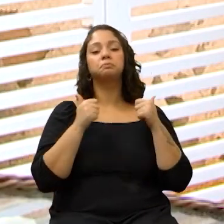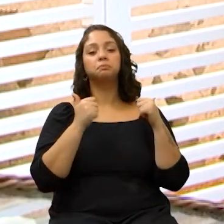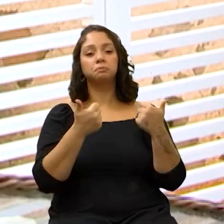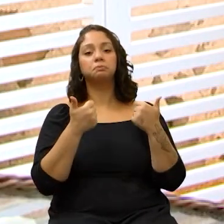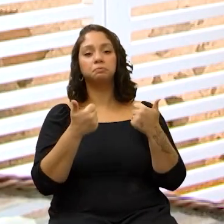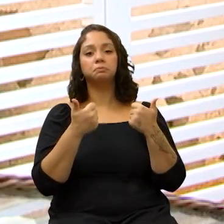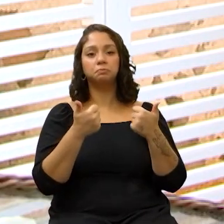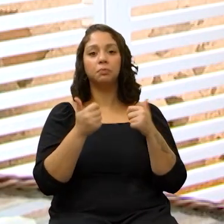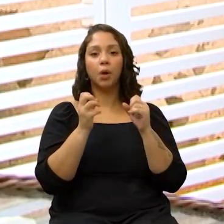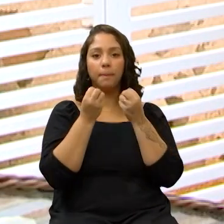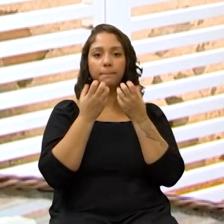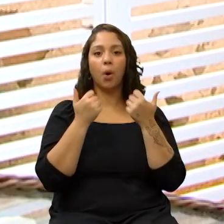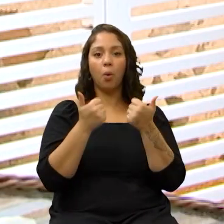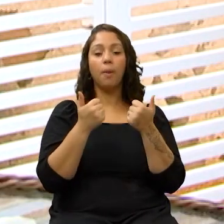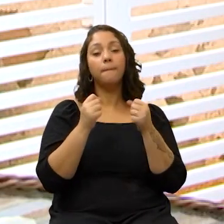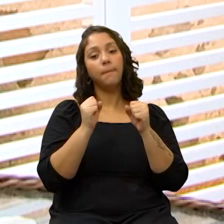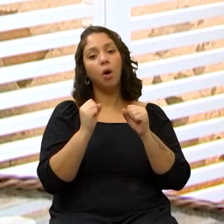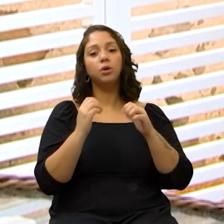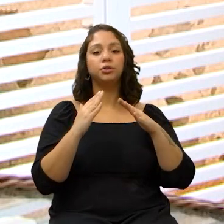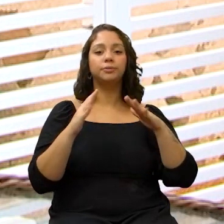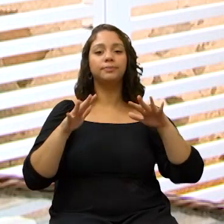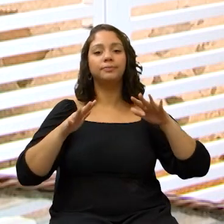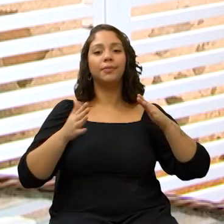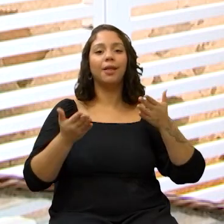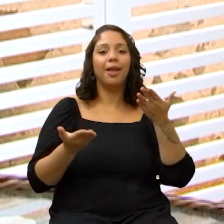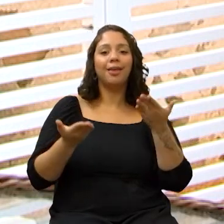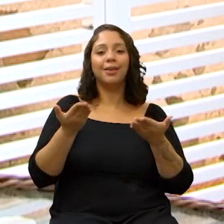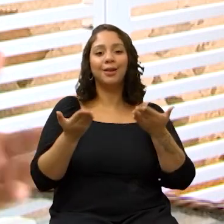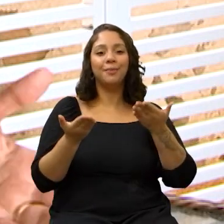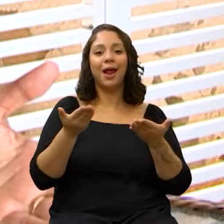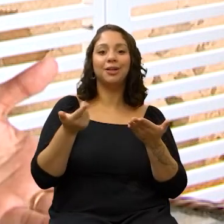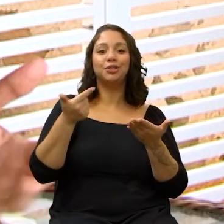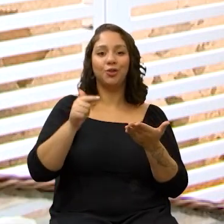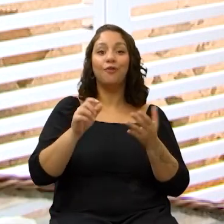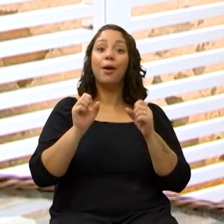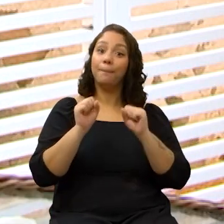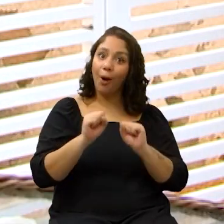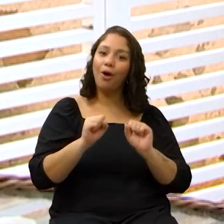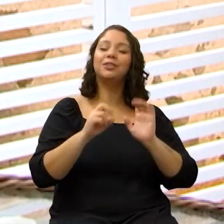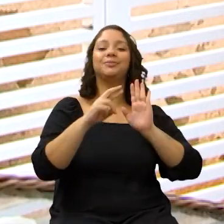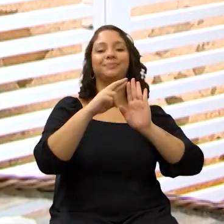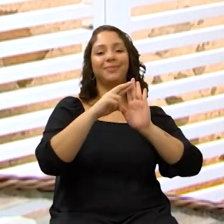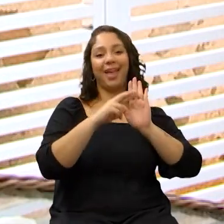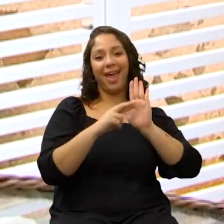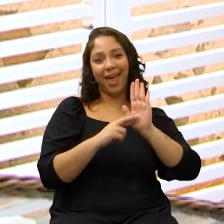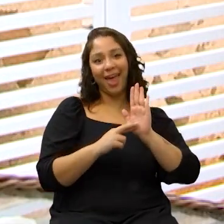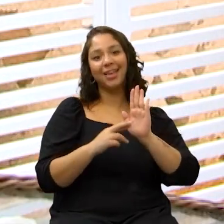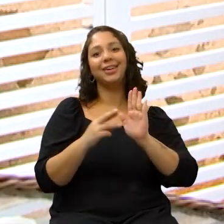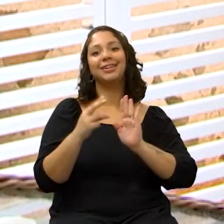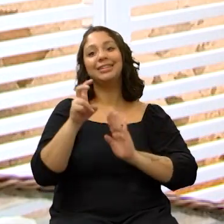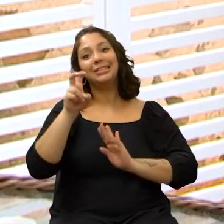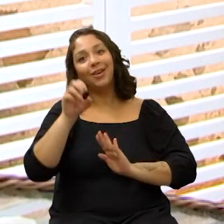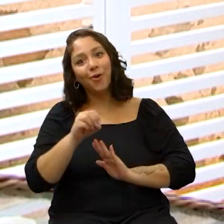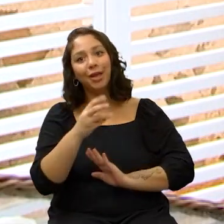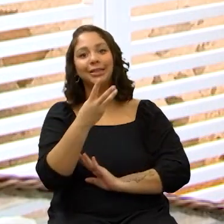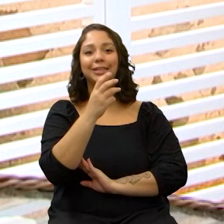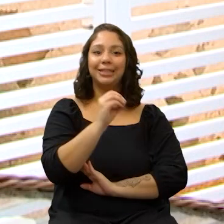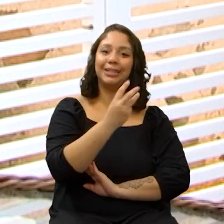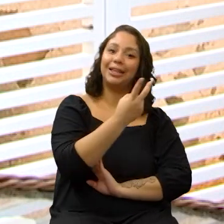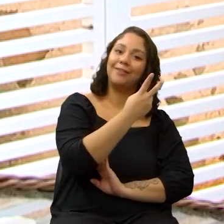chegando nessa situação favorável, ela pode reequilibrar as finanças dela e aí pode aplicar as regras de investimento 50, 30,